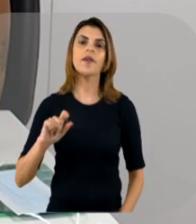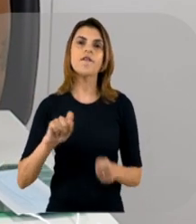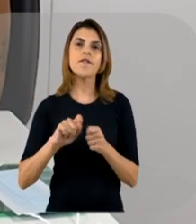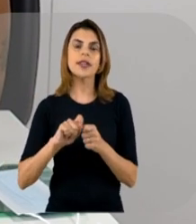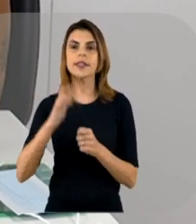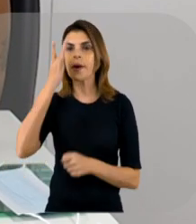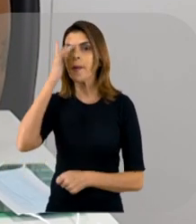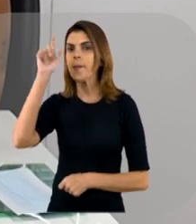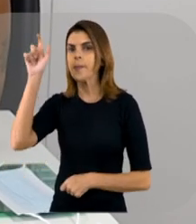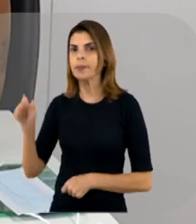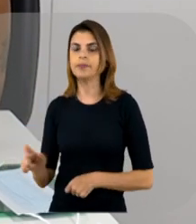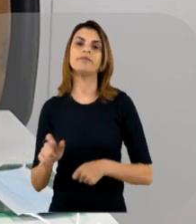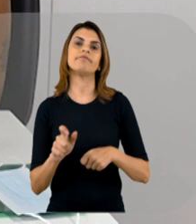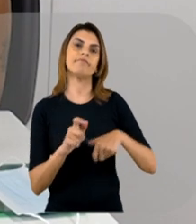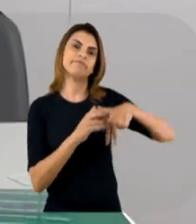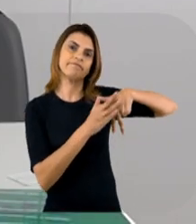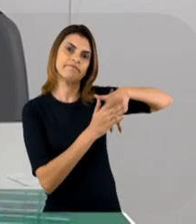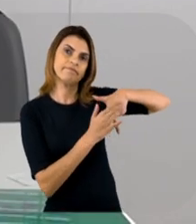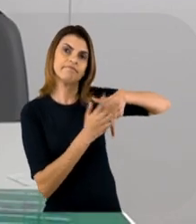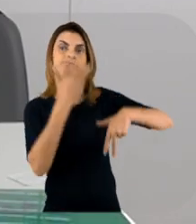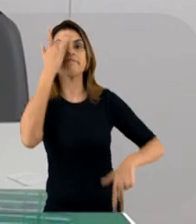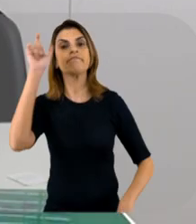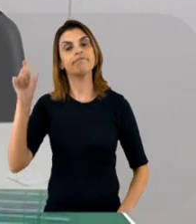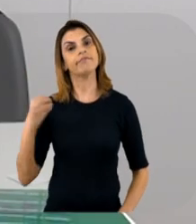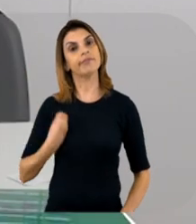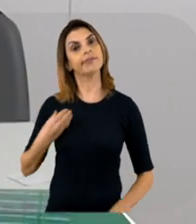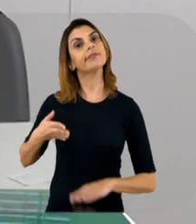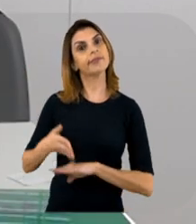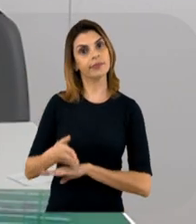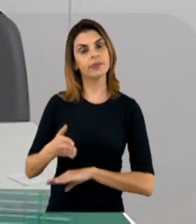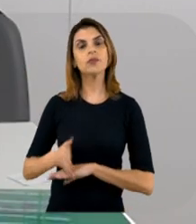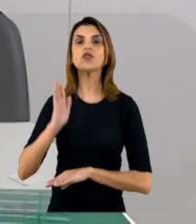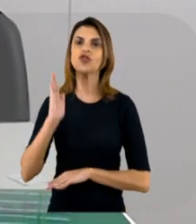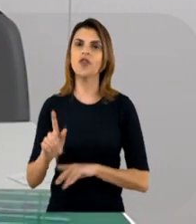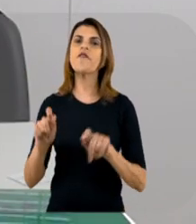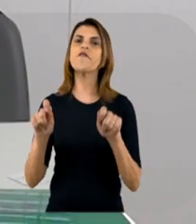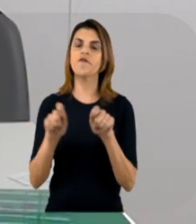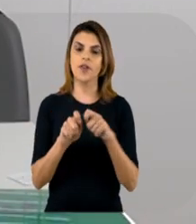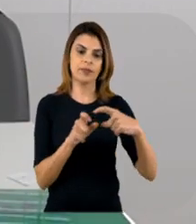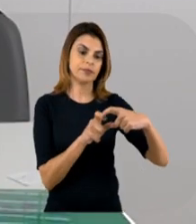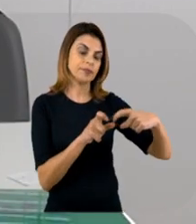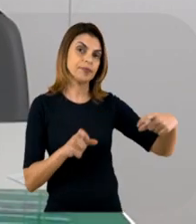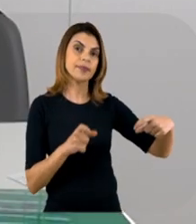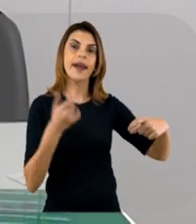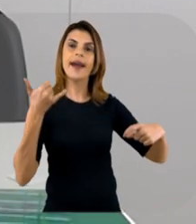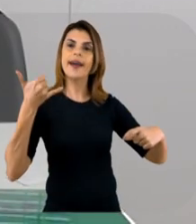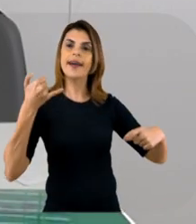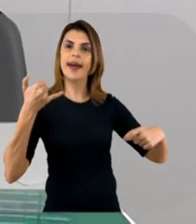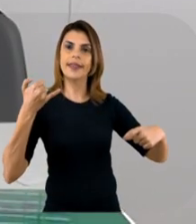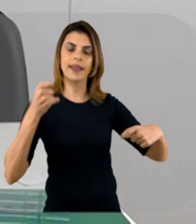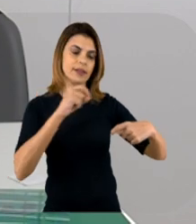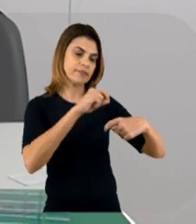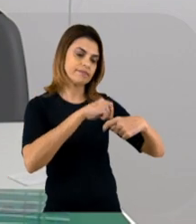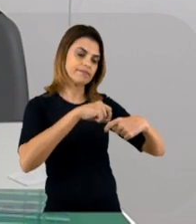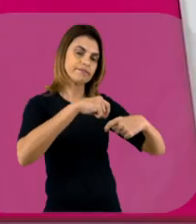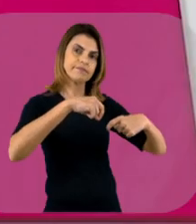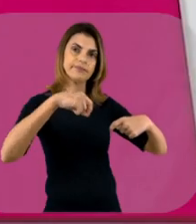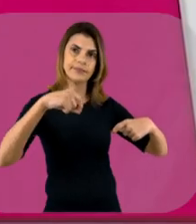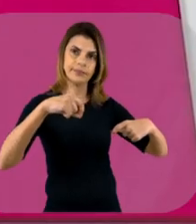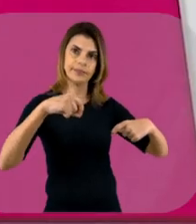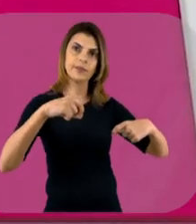a punção do nosso participante para isso eu já fiz a identificação do cassete utilizando uma caneta de tinta